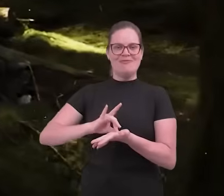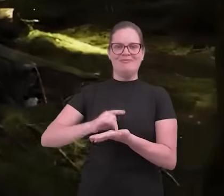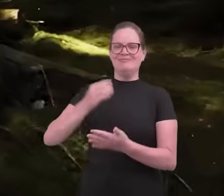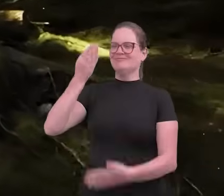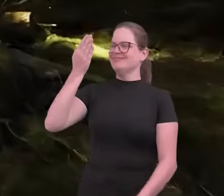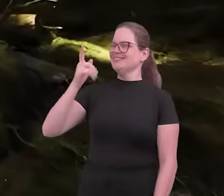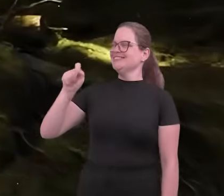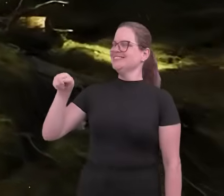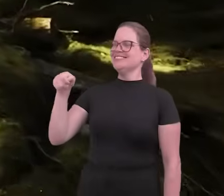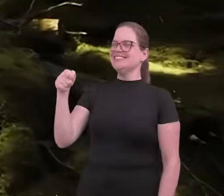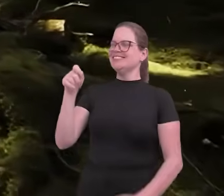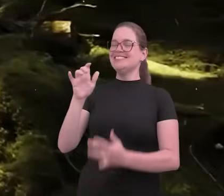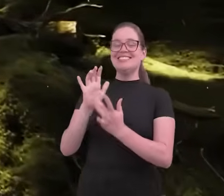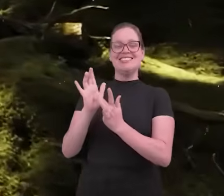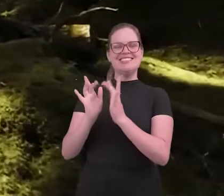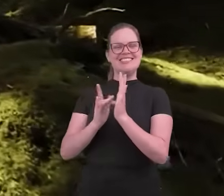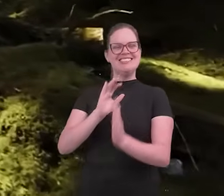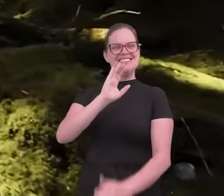presente